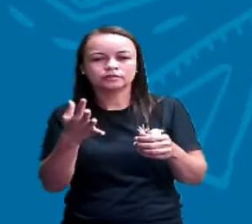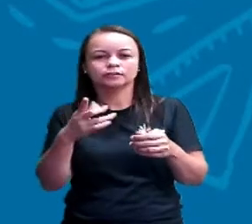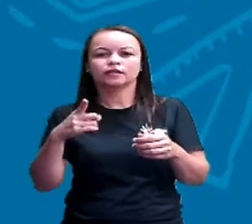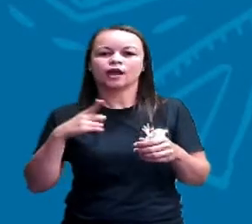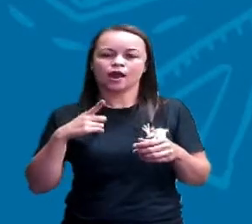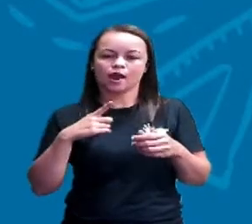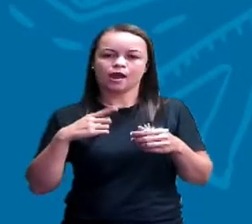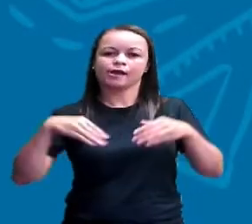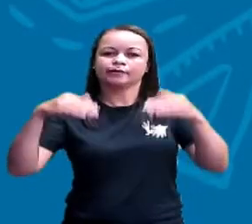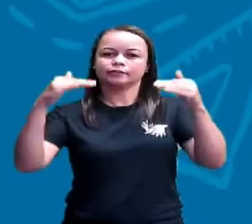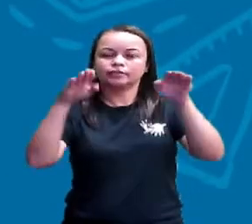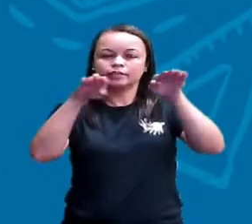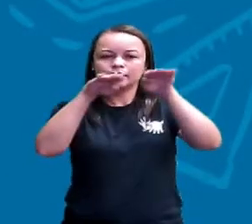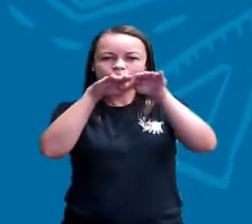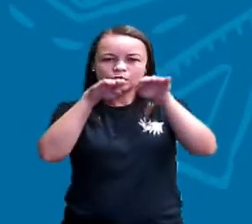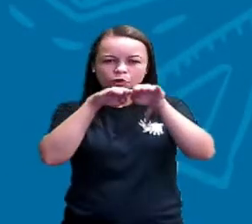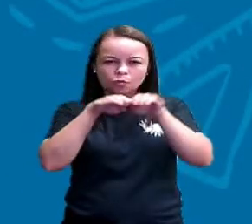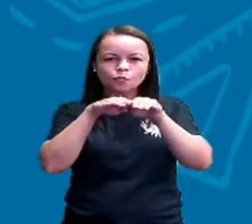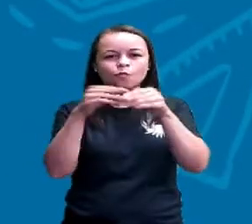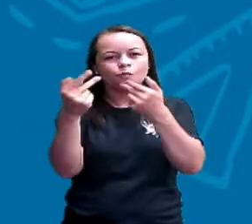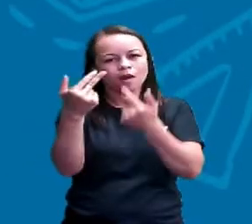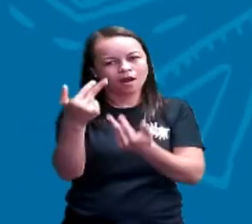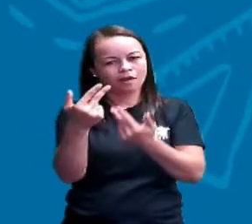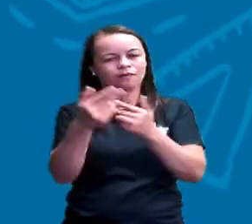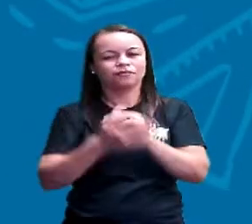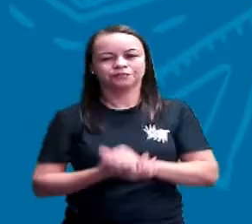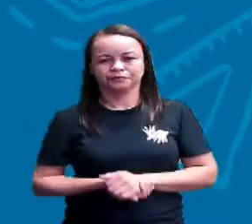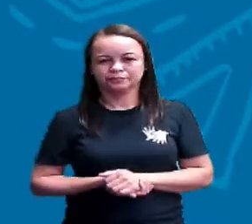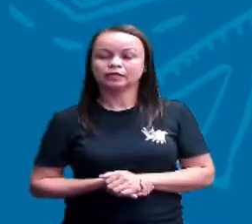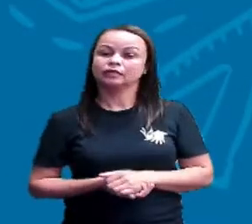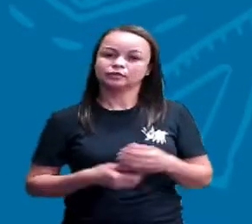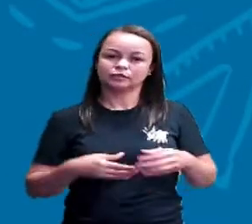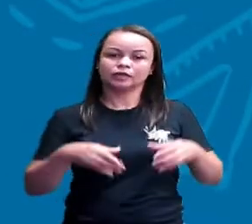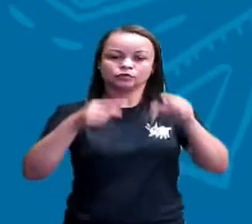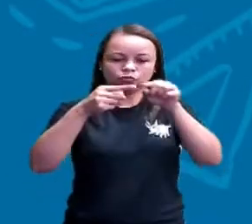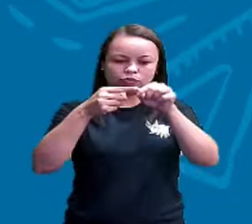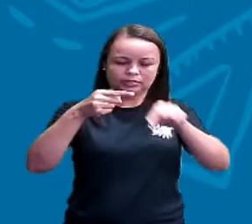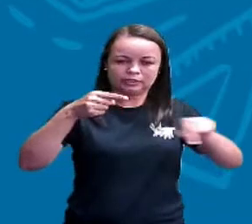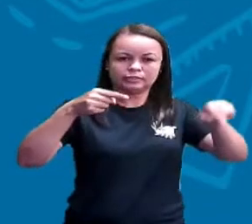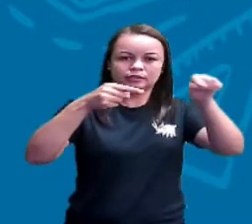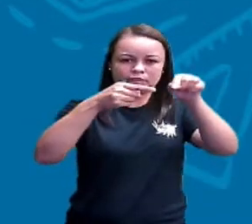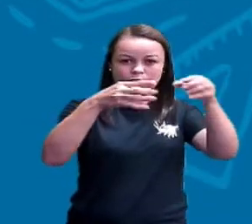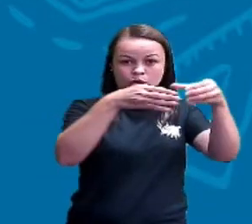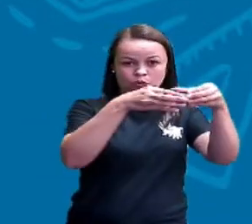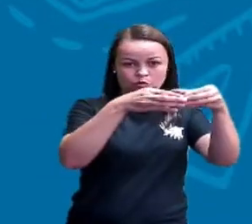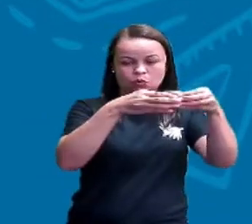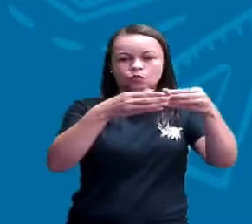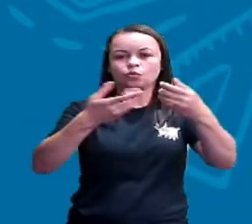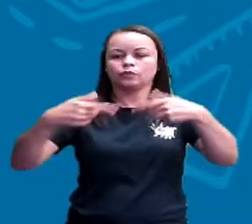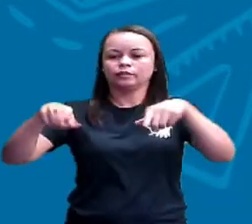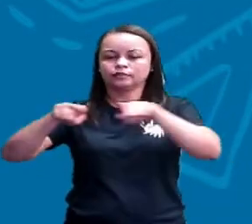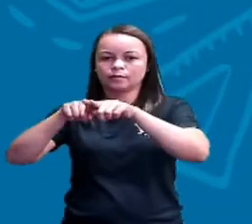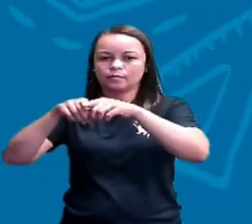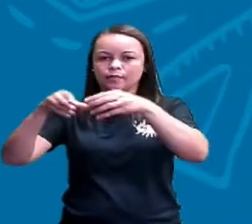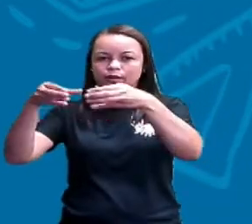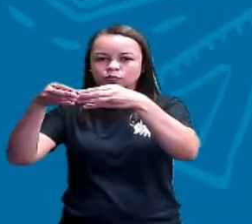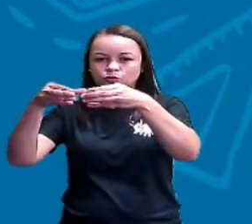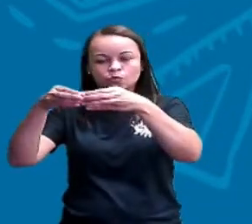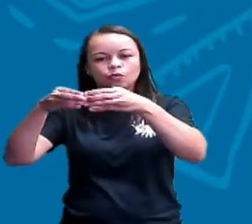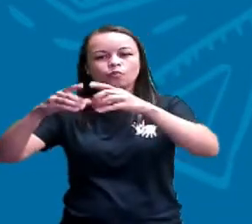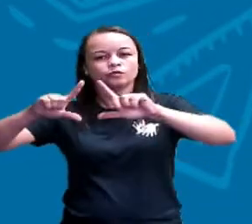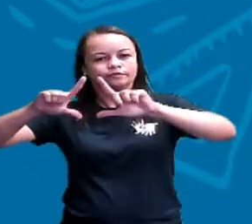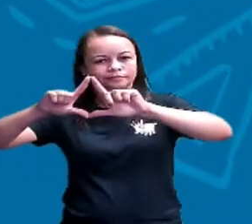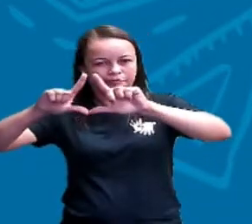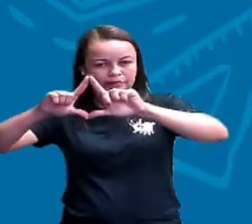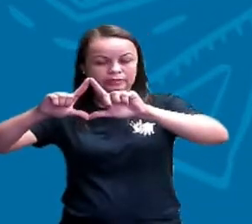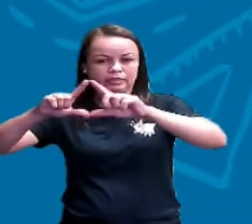a mesma quantidade, tanto no conjunto de círculos, quanto no conjunto de